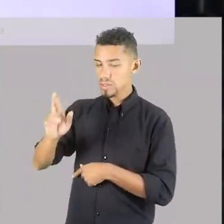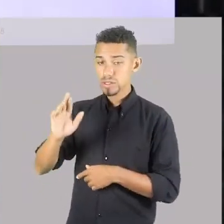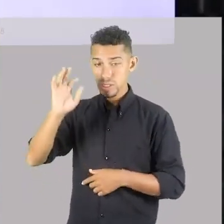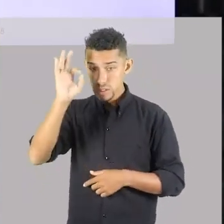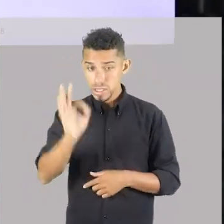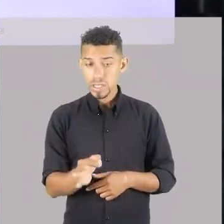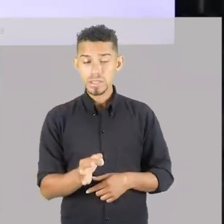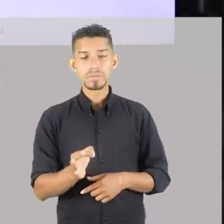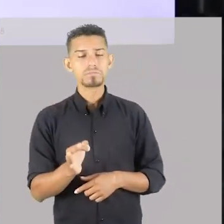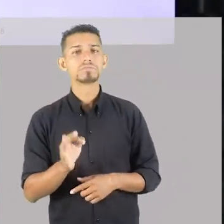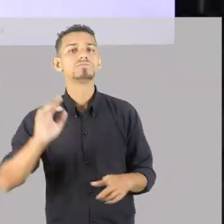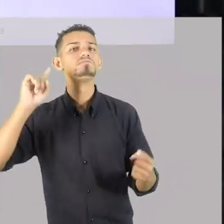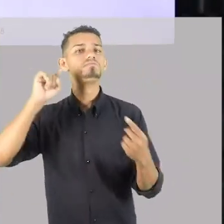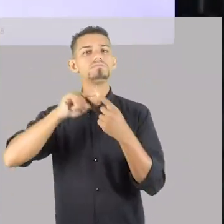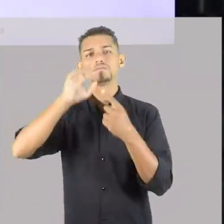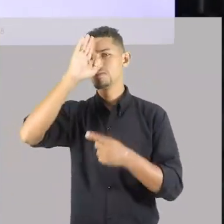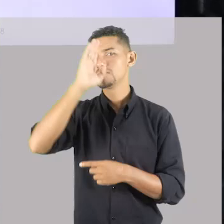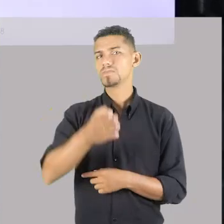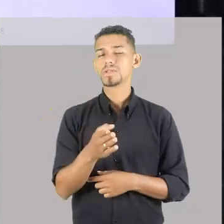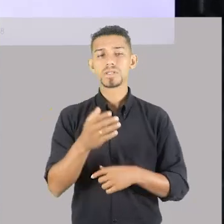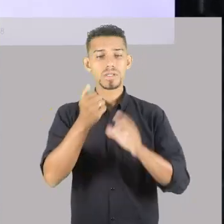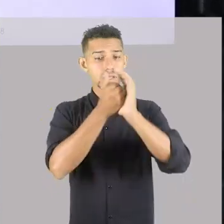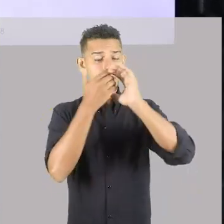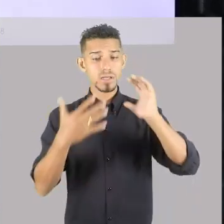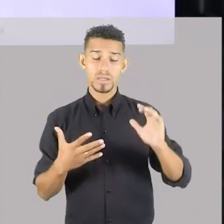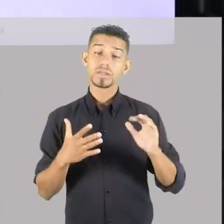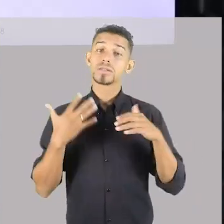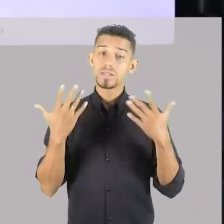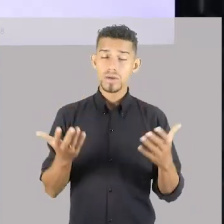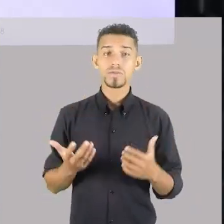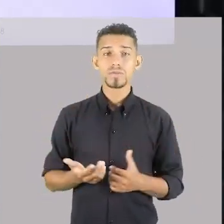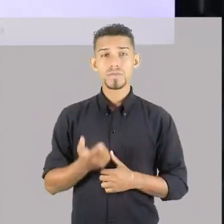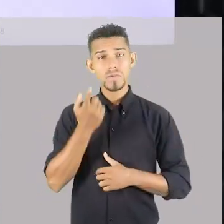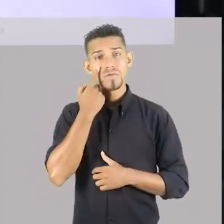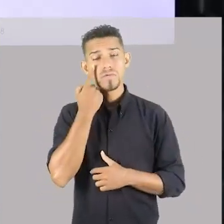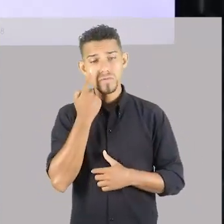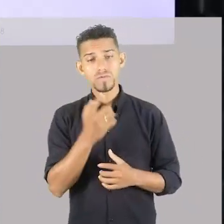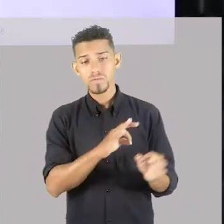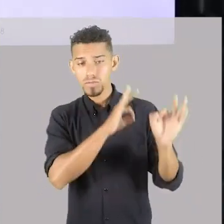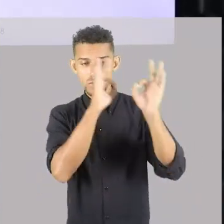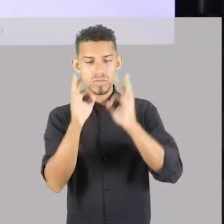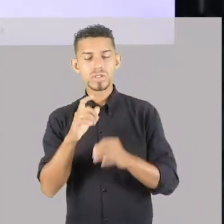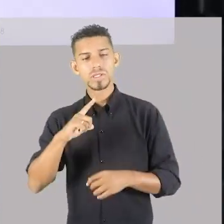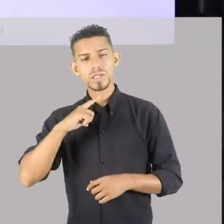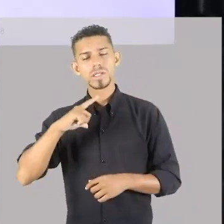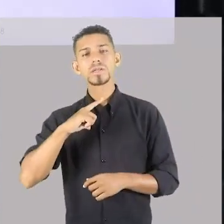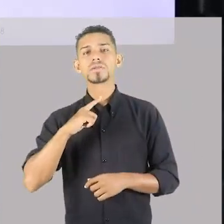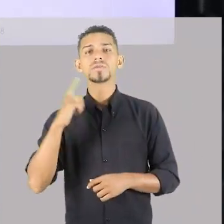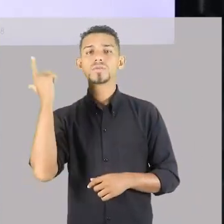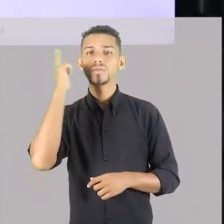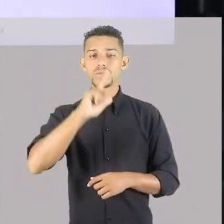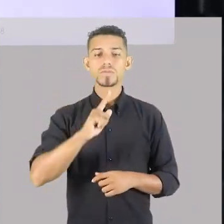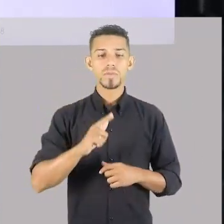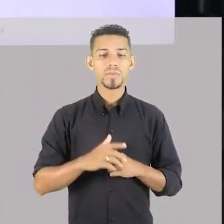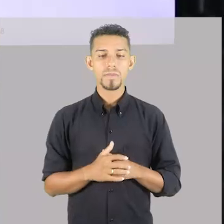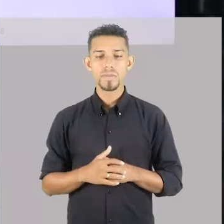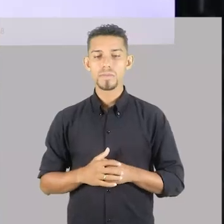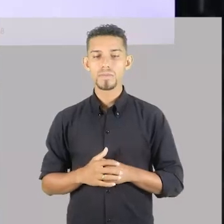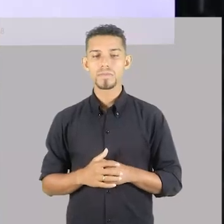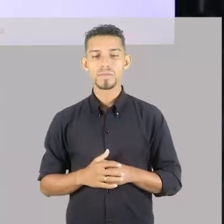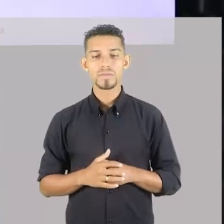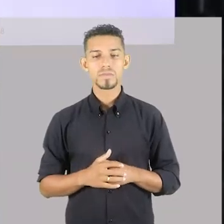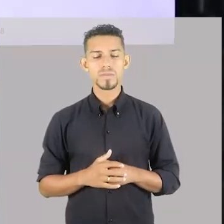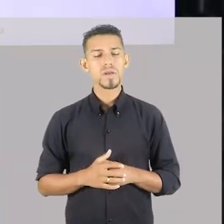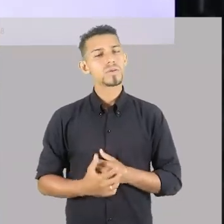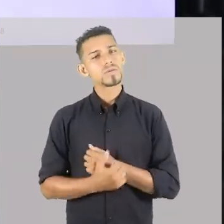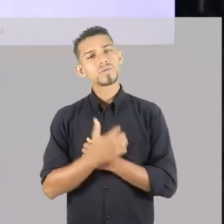bem direcionadas mesmo para essas características. Então, revejam para que vocês tenham realmente domínio desse objeto de conhecimento.